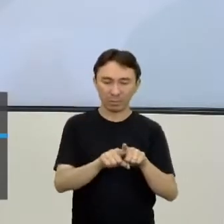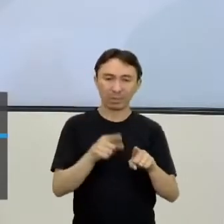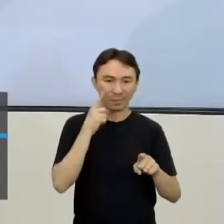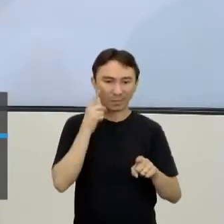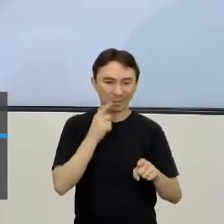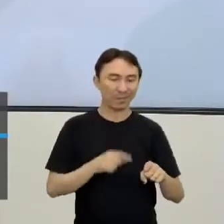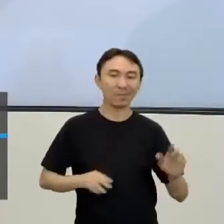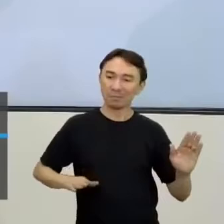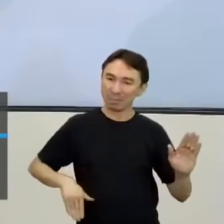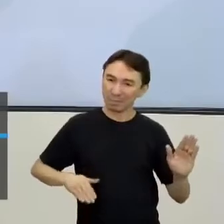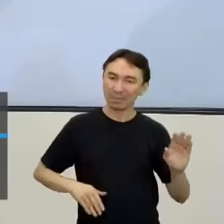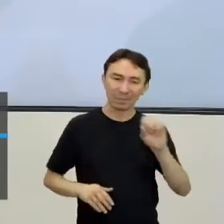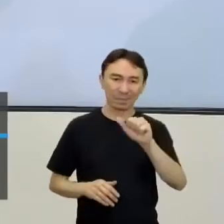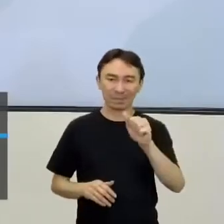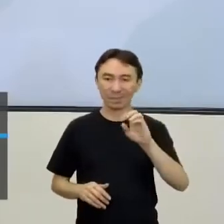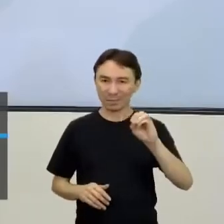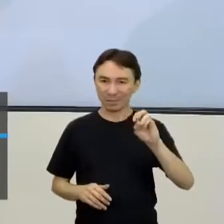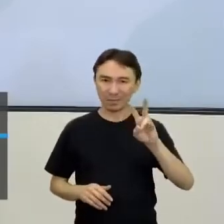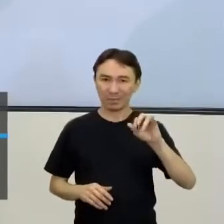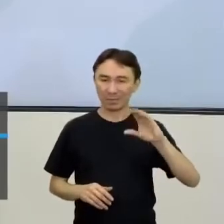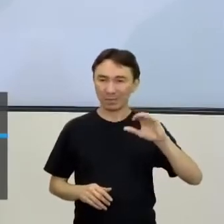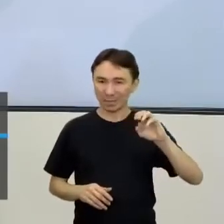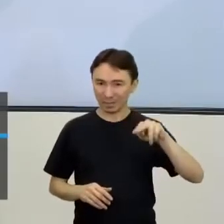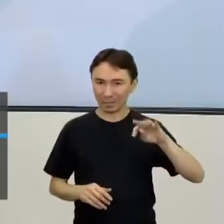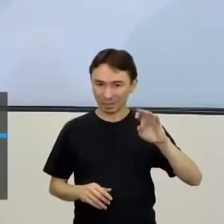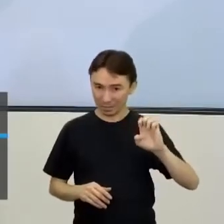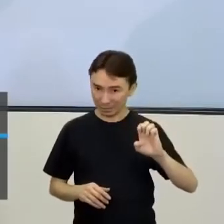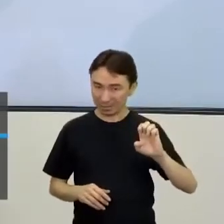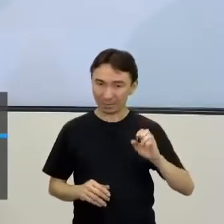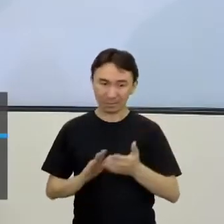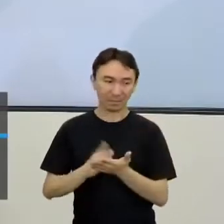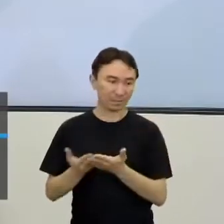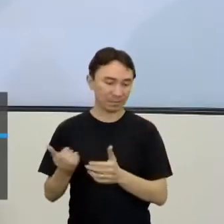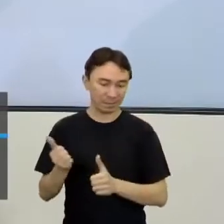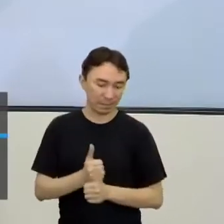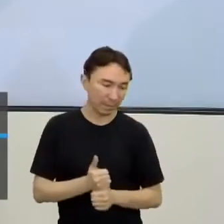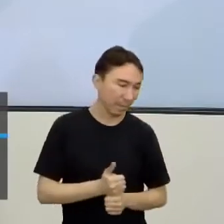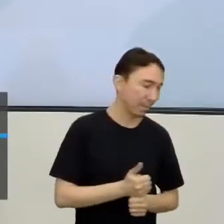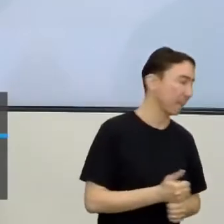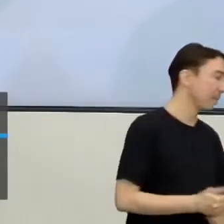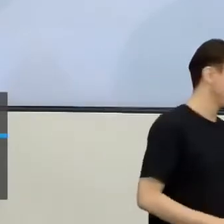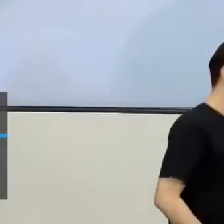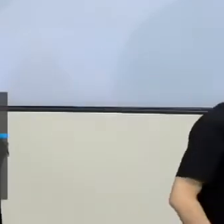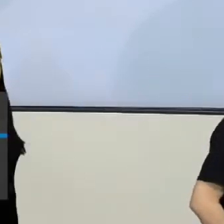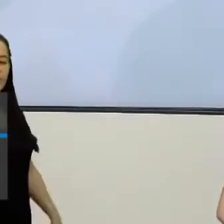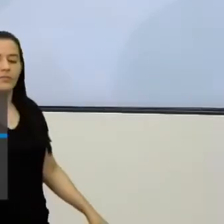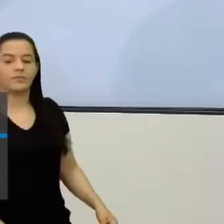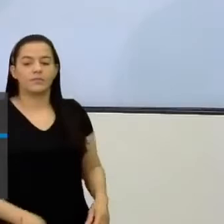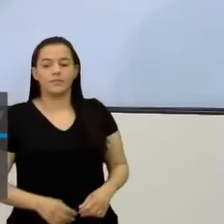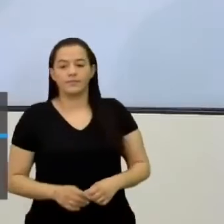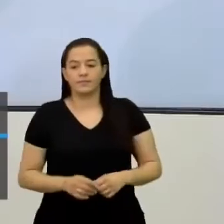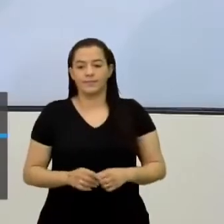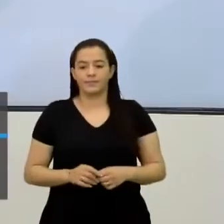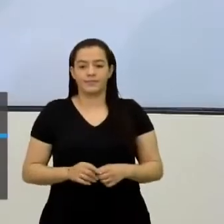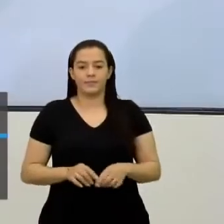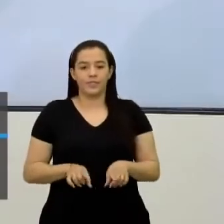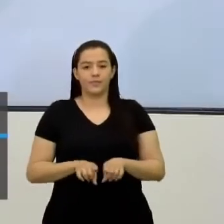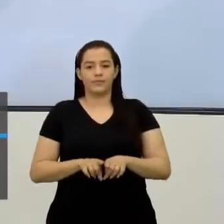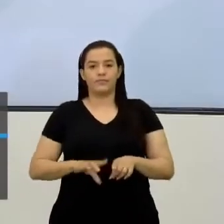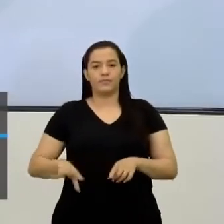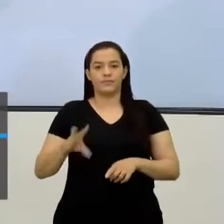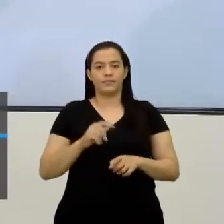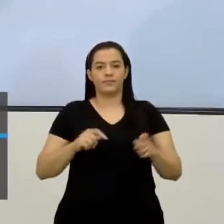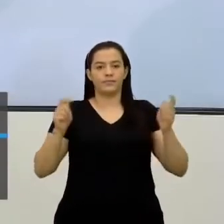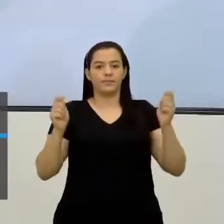frutíferas. Essas capitanias, elas foram muito vantajosas para os seus capitães donatários. Outras capitanias nem tanto, elas começaram a falir, então a